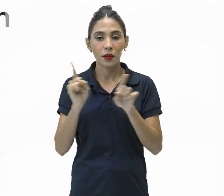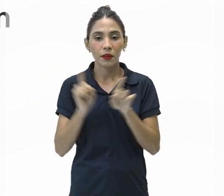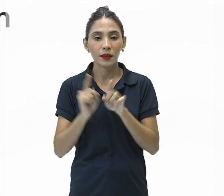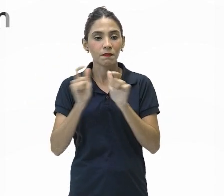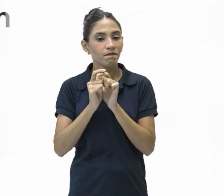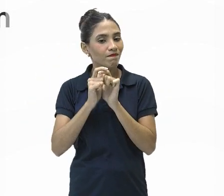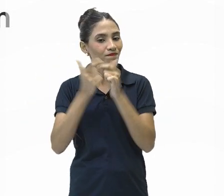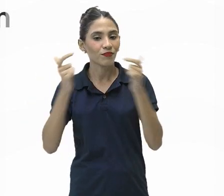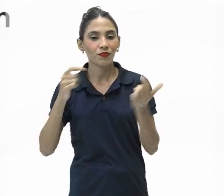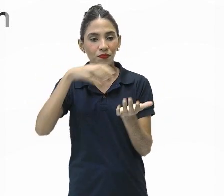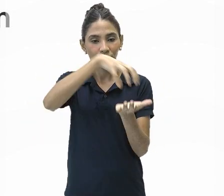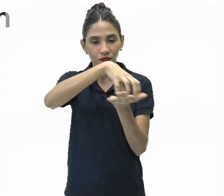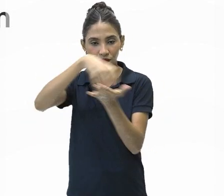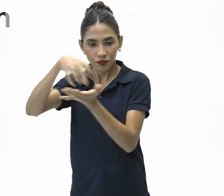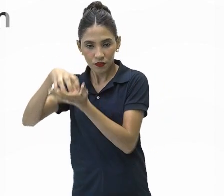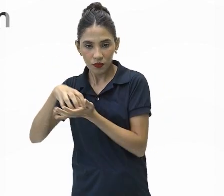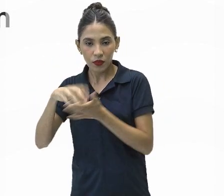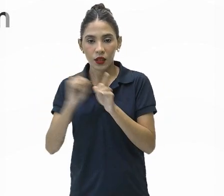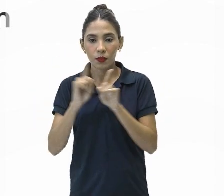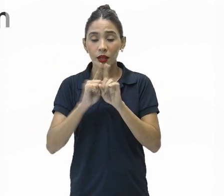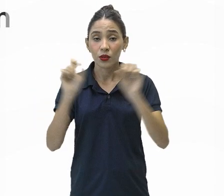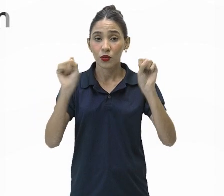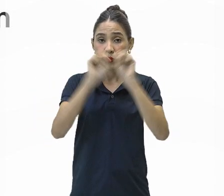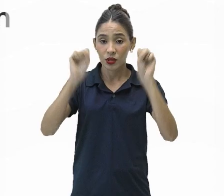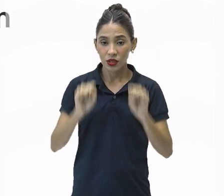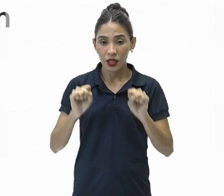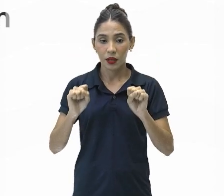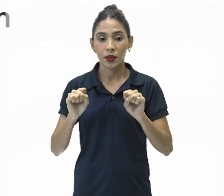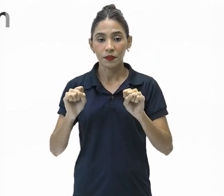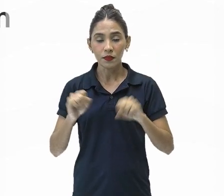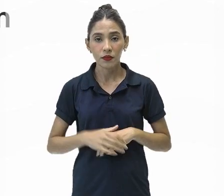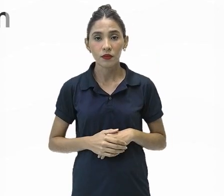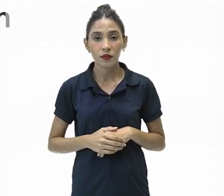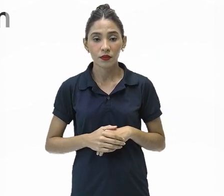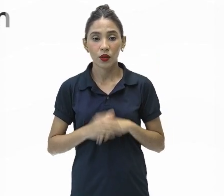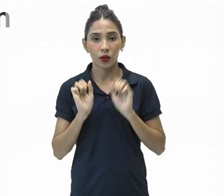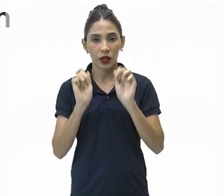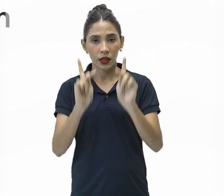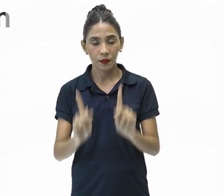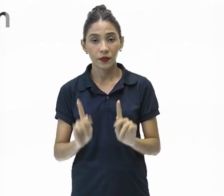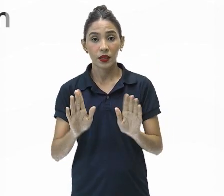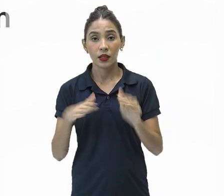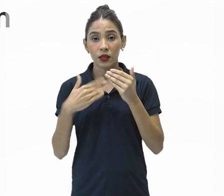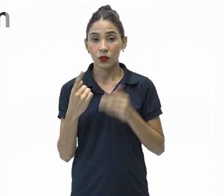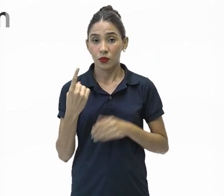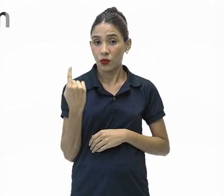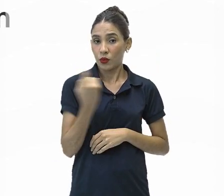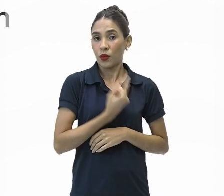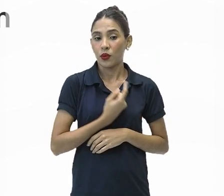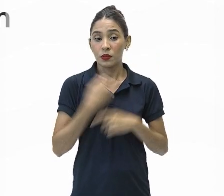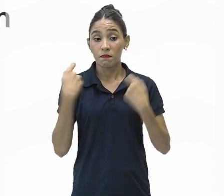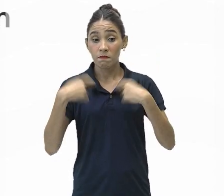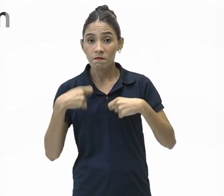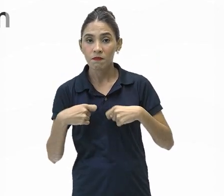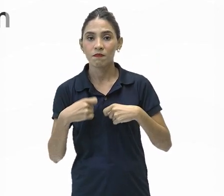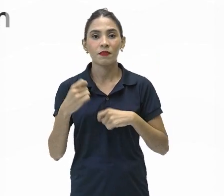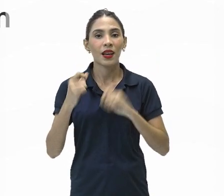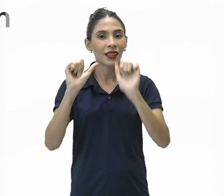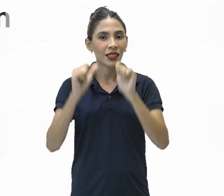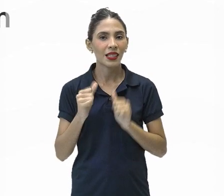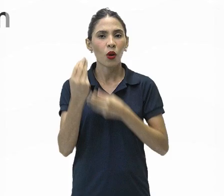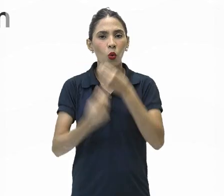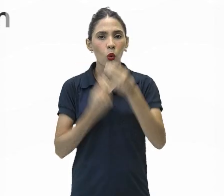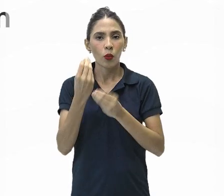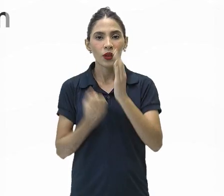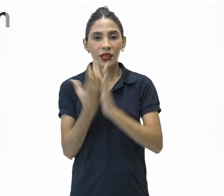maiores órgãos multilaterais do sistema das Nações Unidas. Tá certo? Então, a gente observa aí como ela foi criada. Lembrando